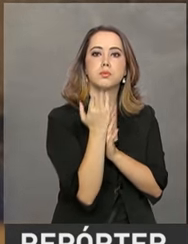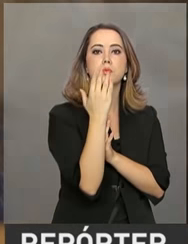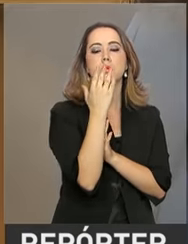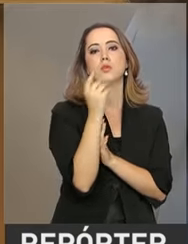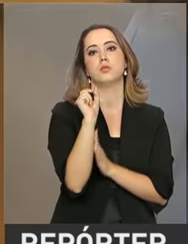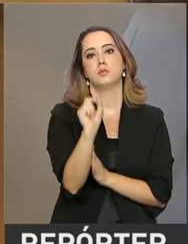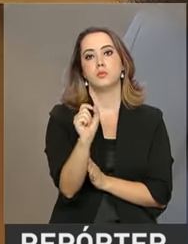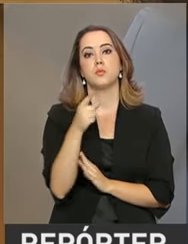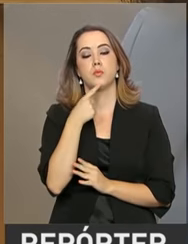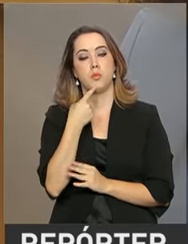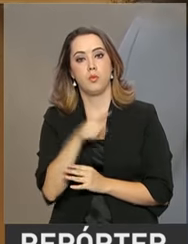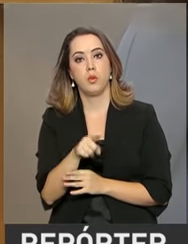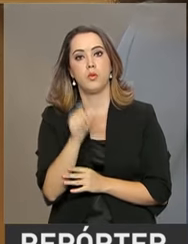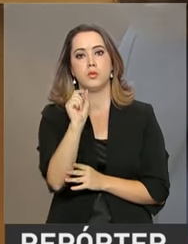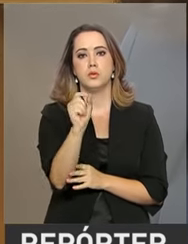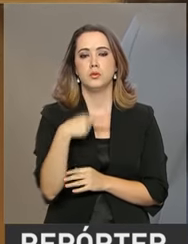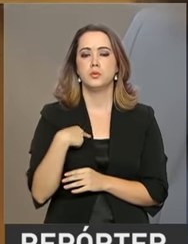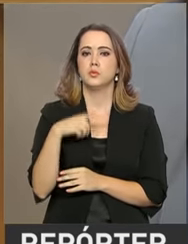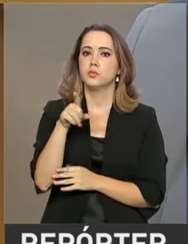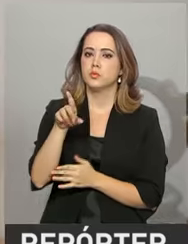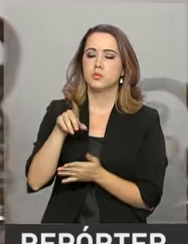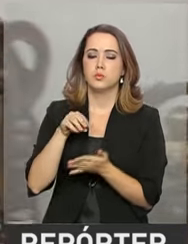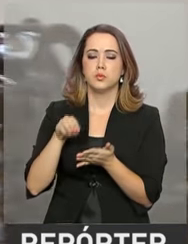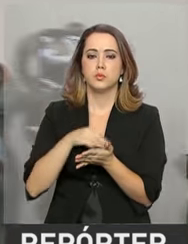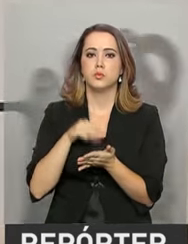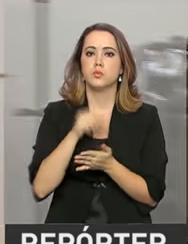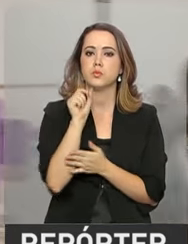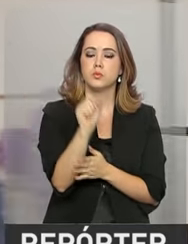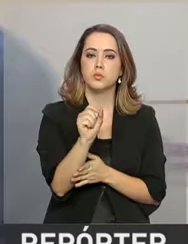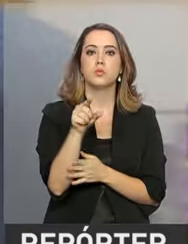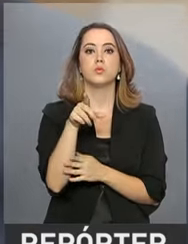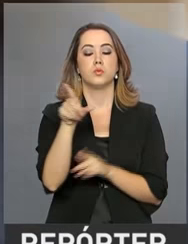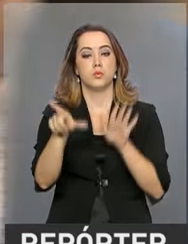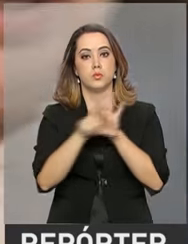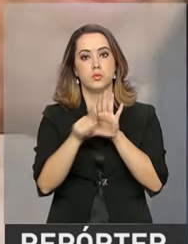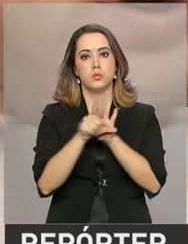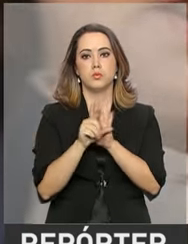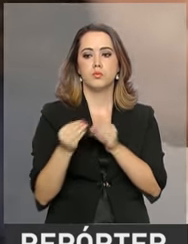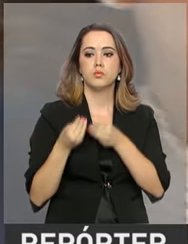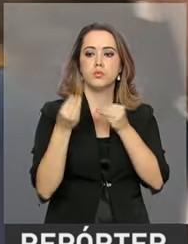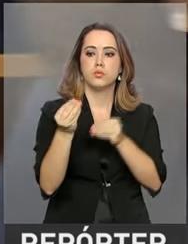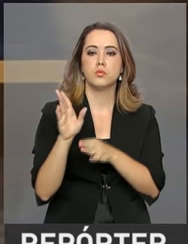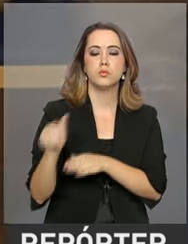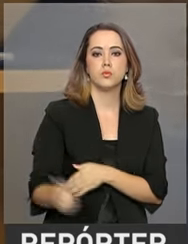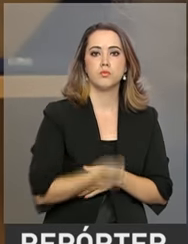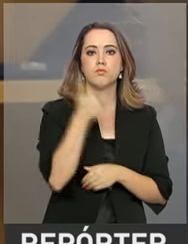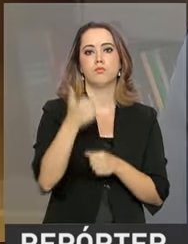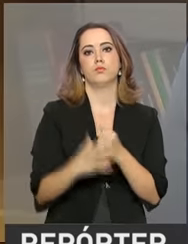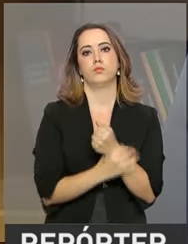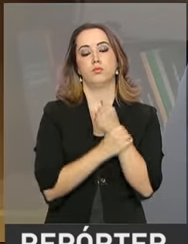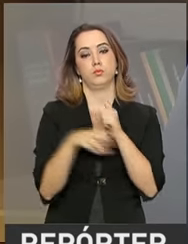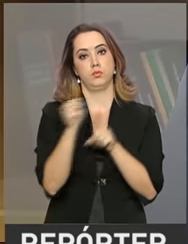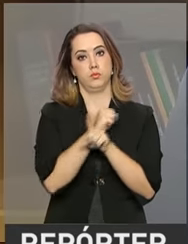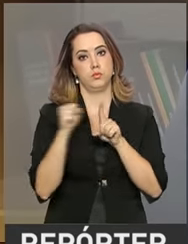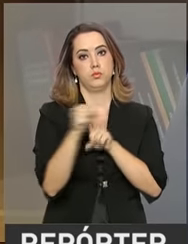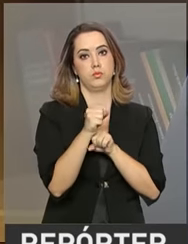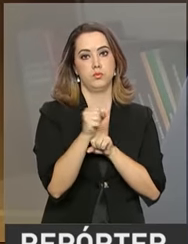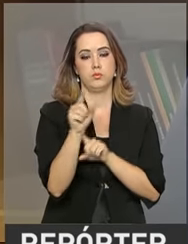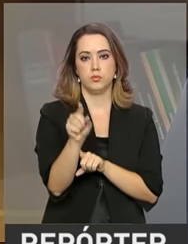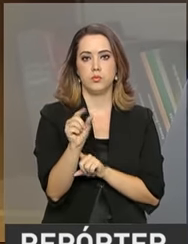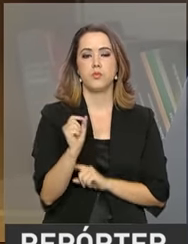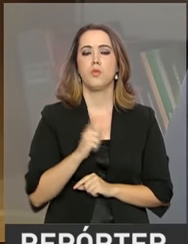Políticas para as Mulheres do Ministério da Justiça e Cidadania, a Lei Maria da Penha deu mais segurança para a sociedade. Quando você tem